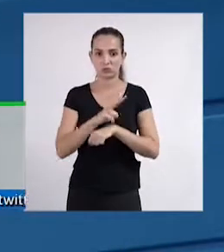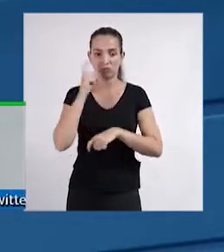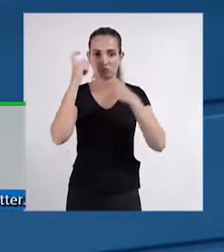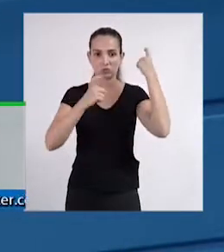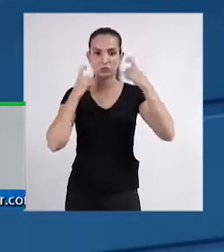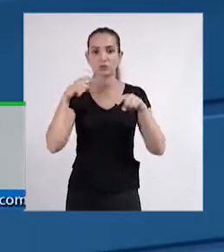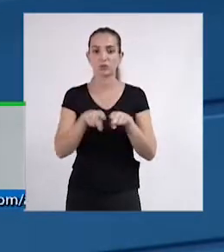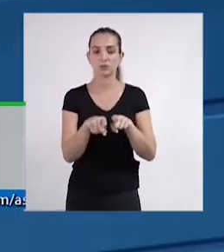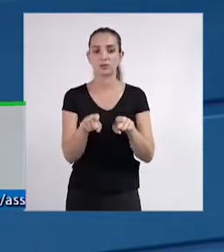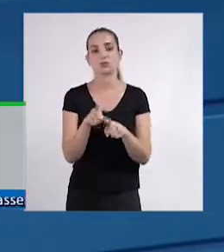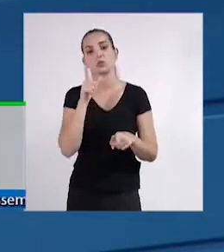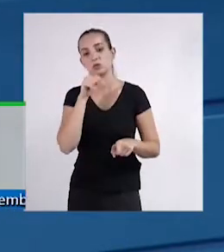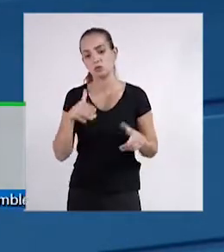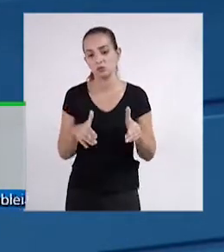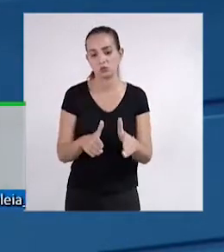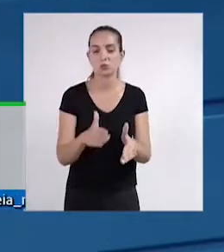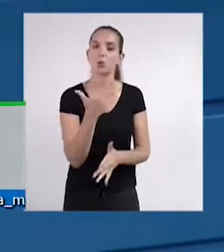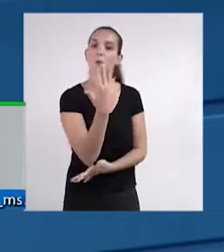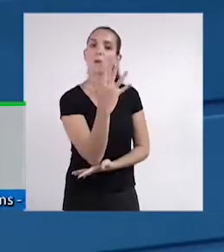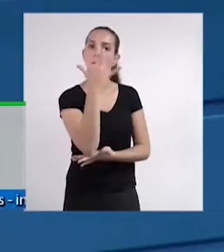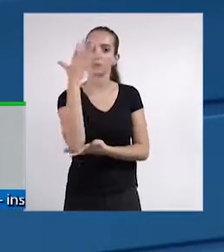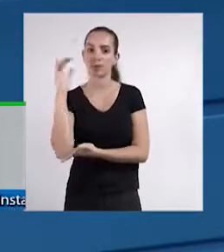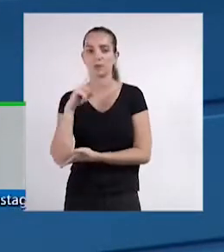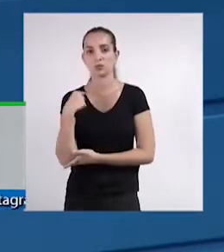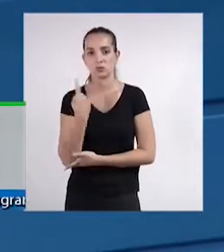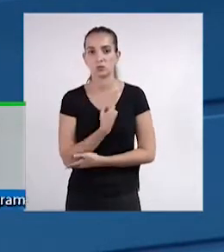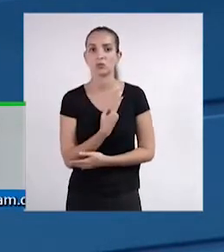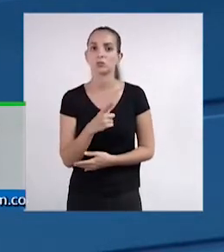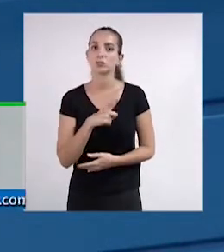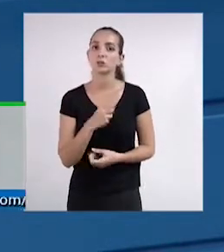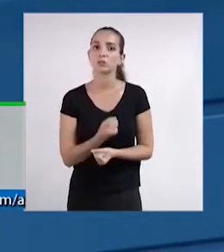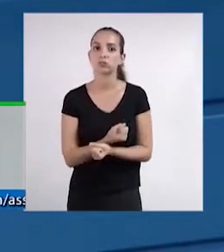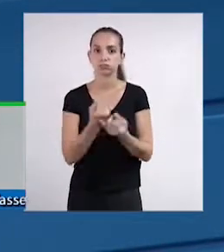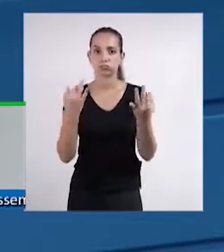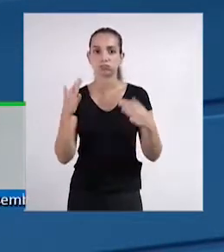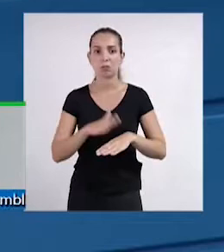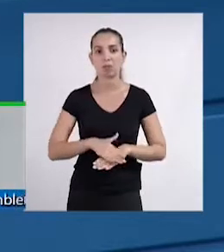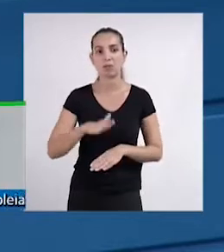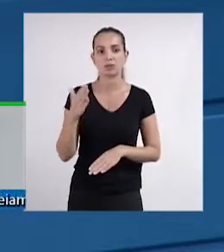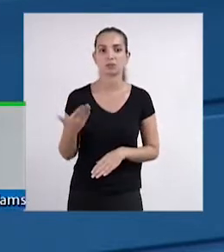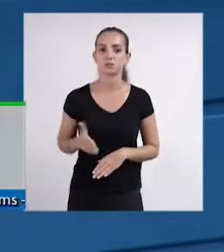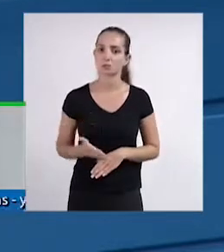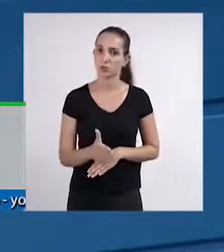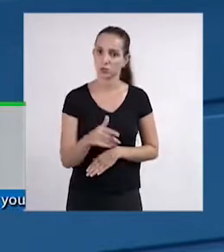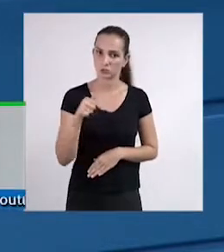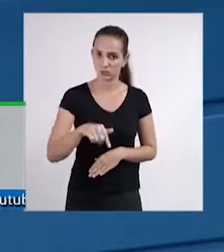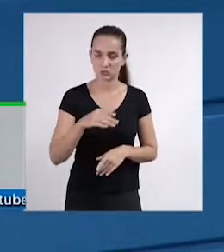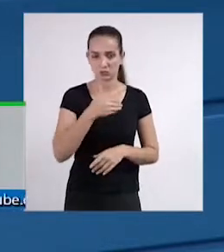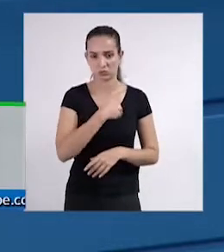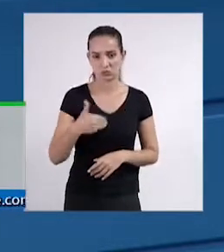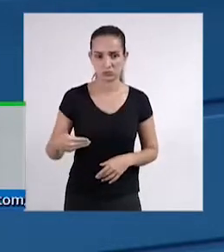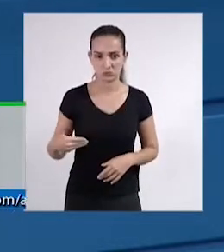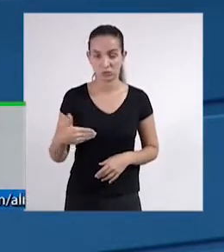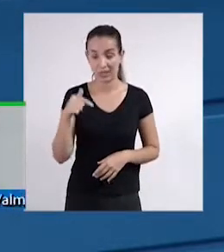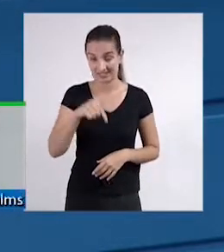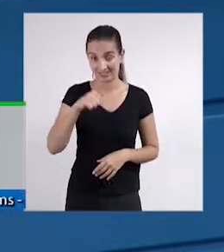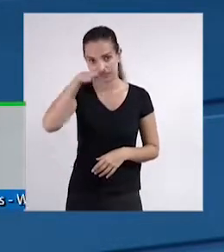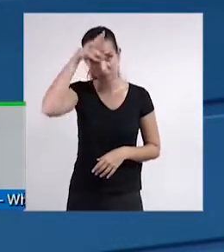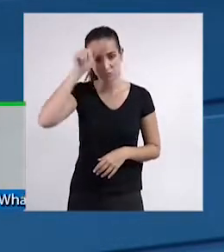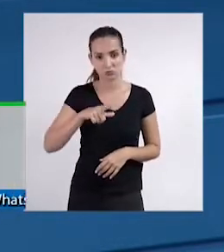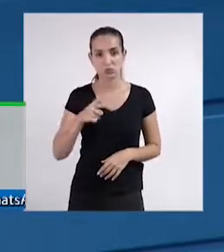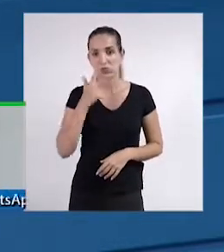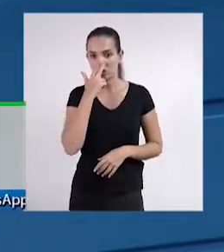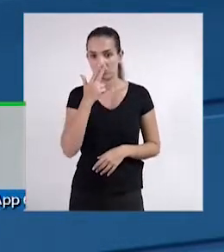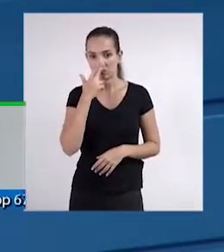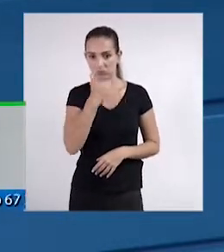preocupar também com os rios, com o meio ambiente, para chegarmos a ter uma população maior de peixes no nosso estado. Não é só a pesca. O governador está correto